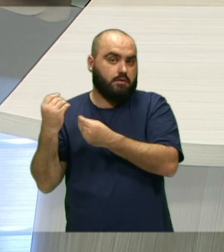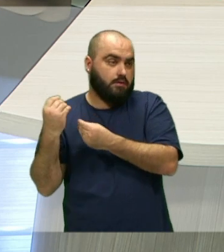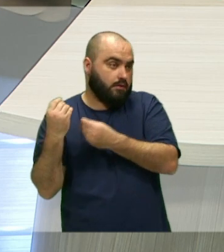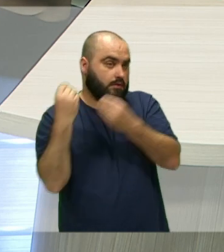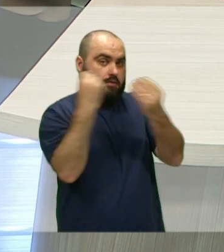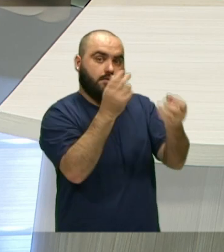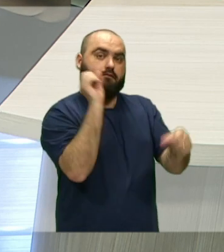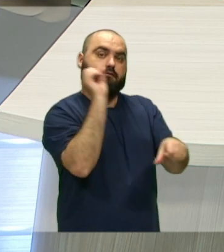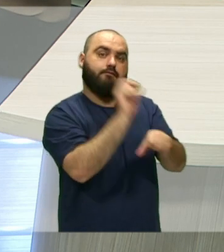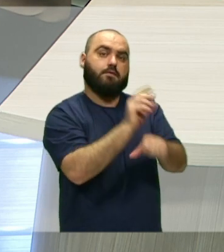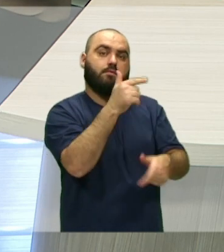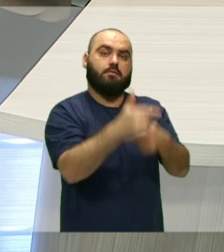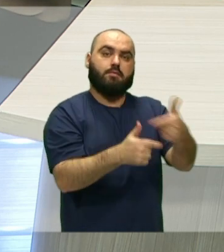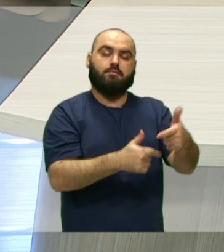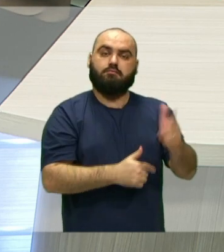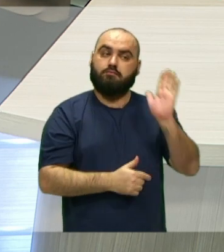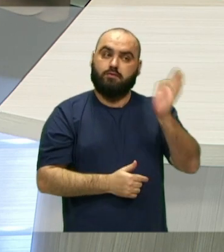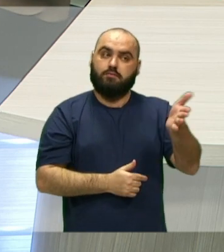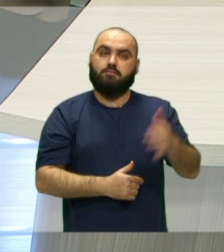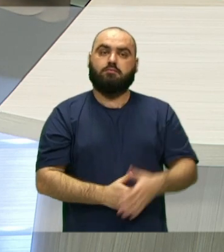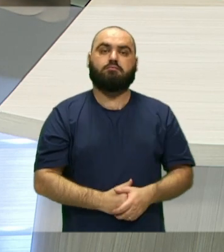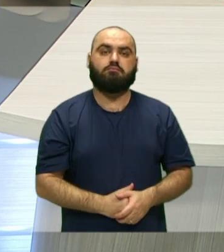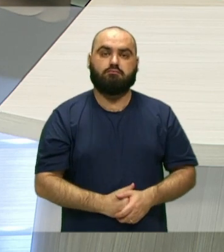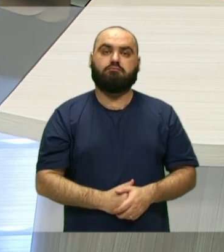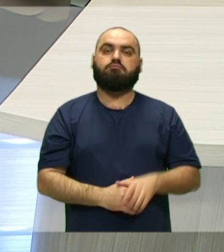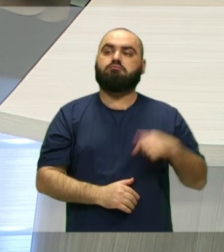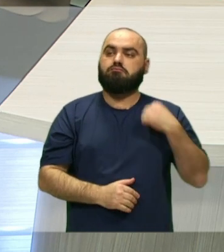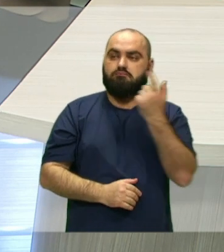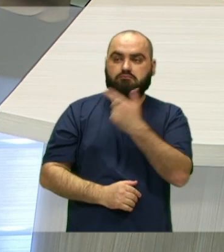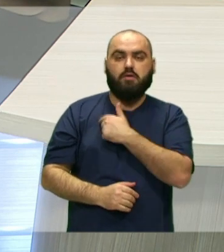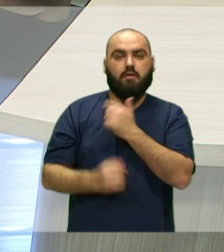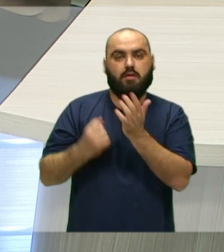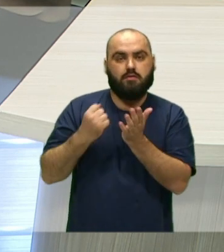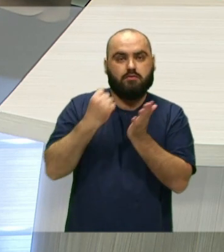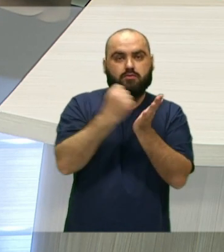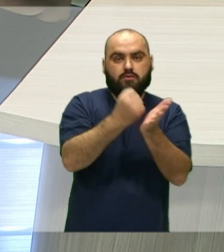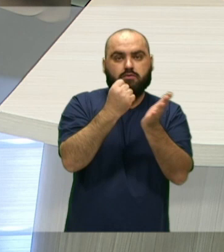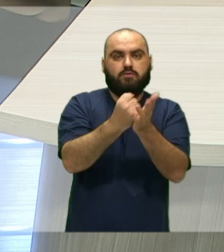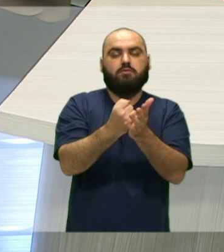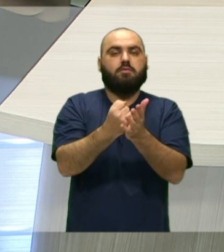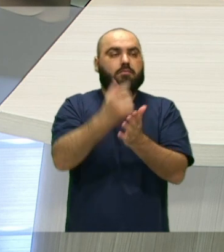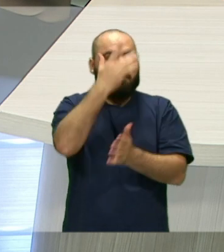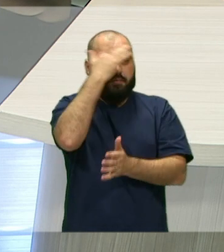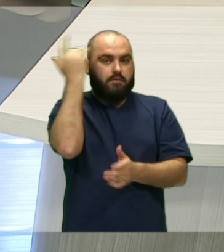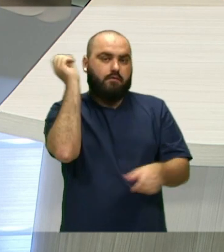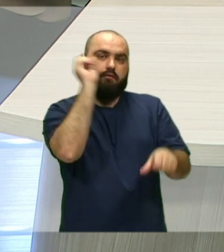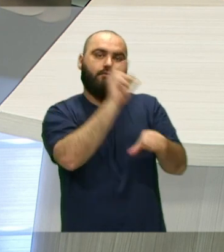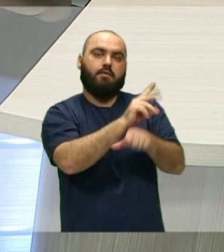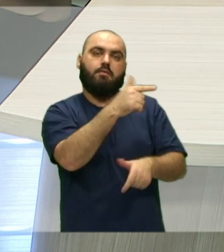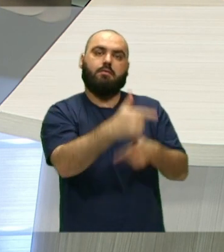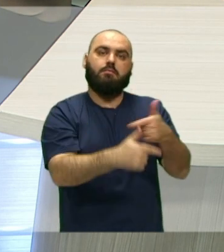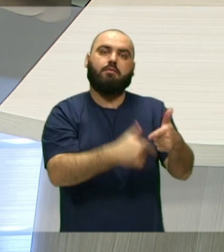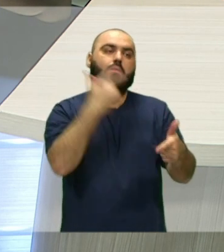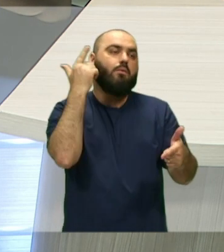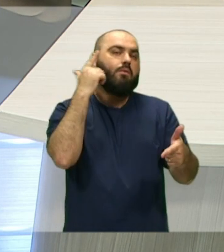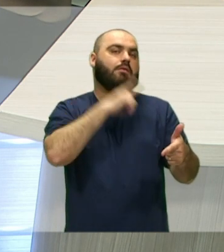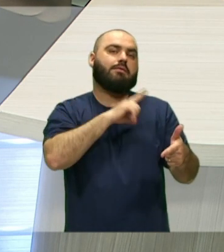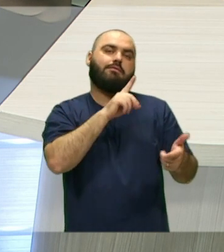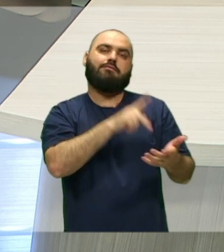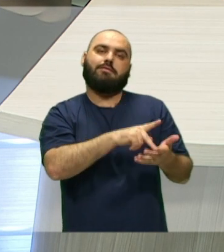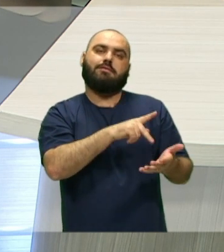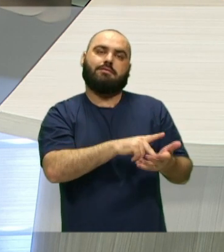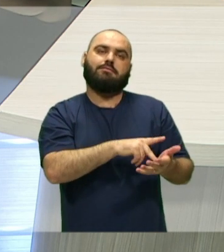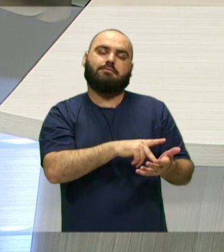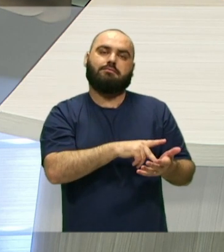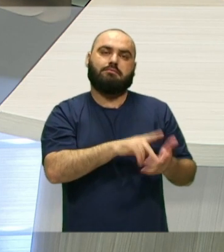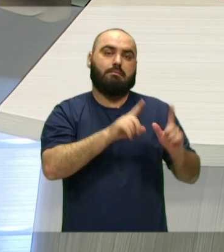vagas de emprego né Eh a gente tá contribuindo para para emprego digno para as pessoas conseguirem eh empregos enfim